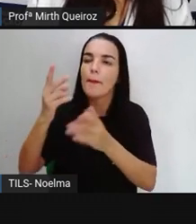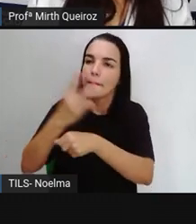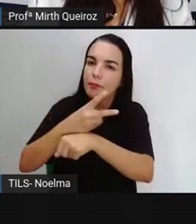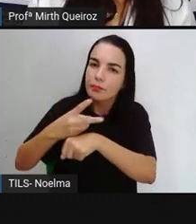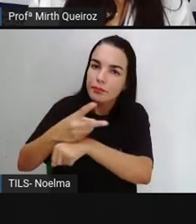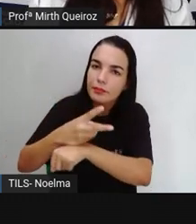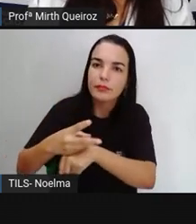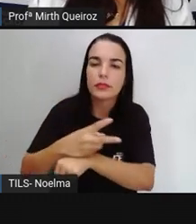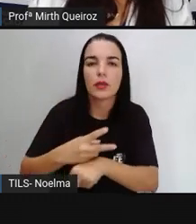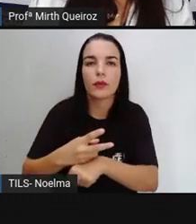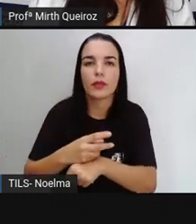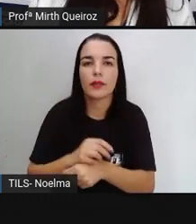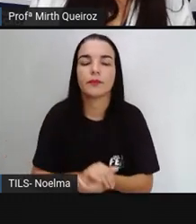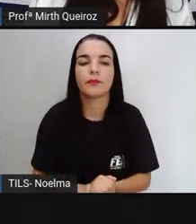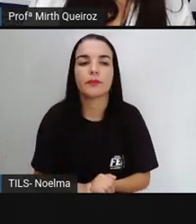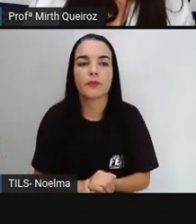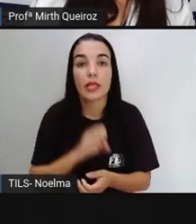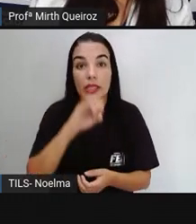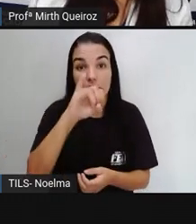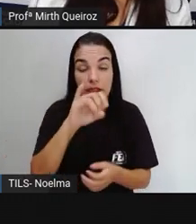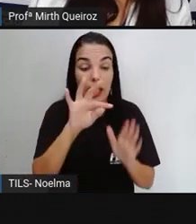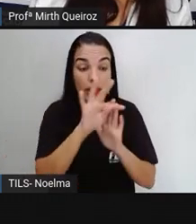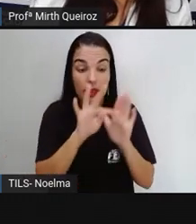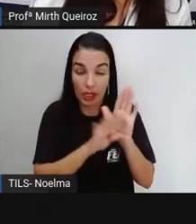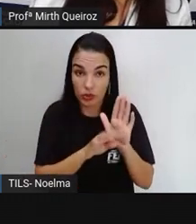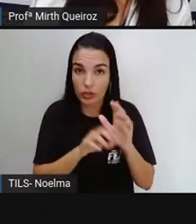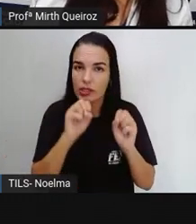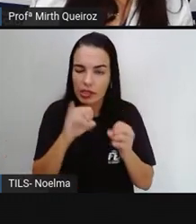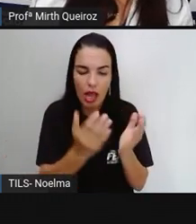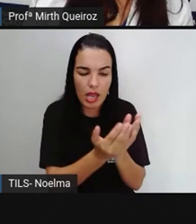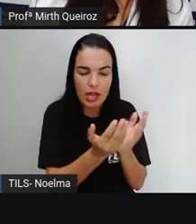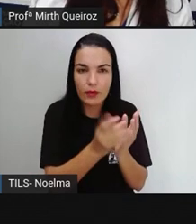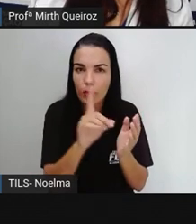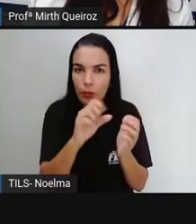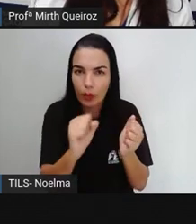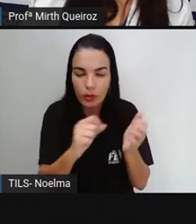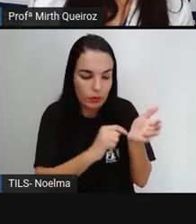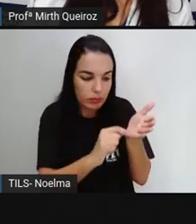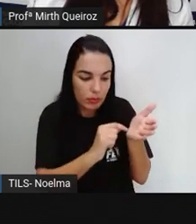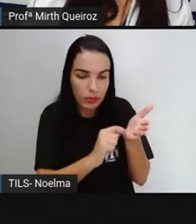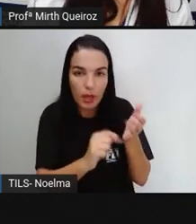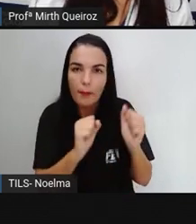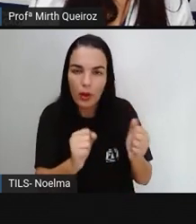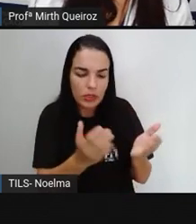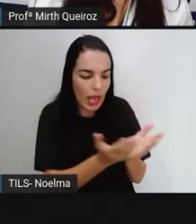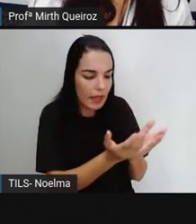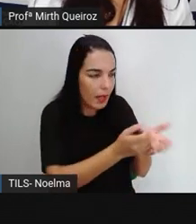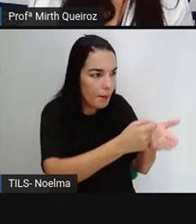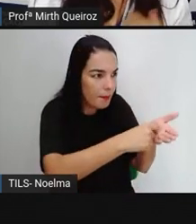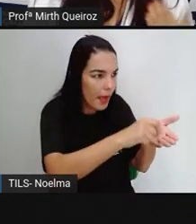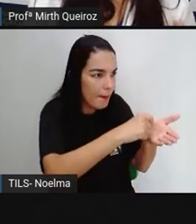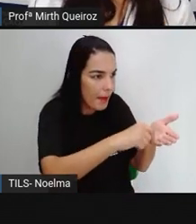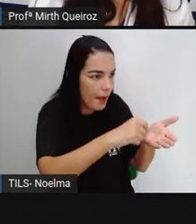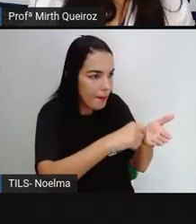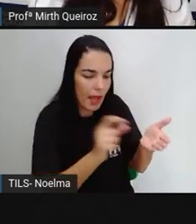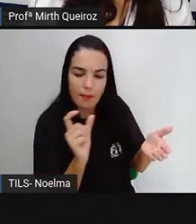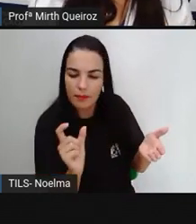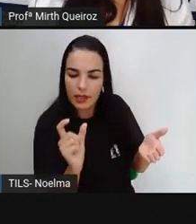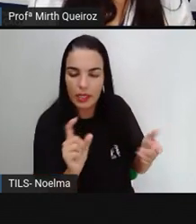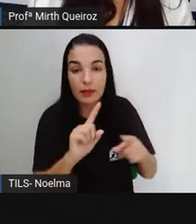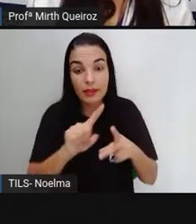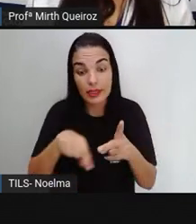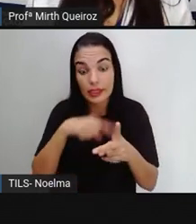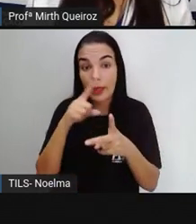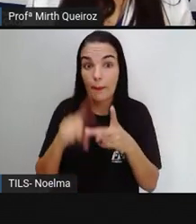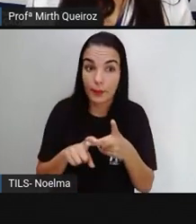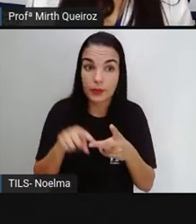livro, a gente não pode riscar o livro, mas vocês podem estar aqui com um caderninho do lado, anotando essa palavra, para que depois que